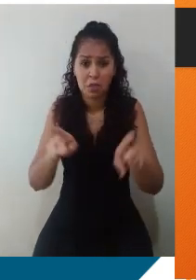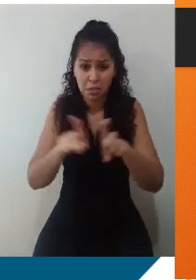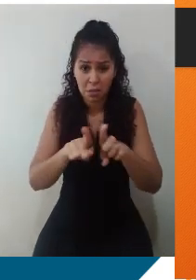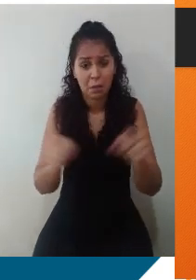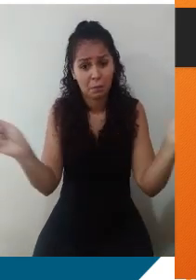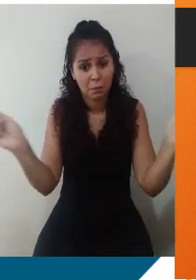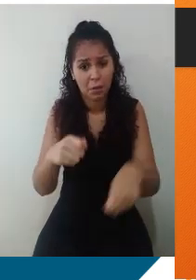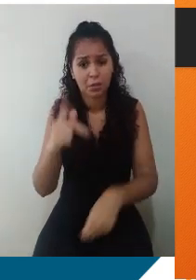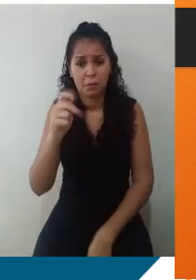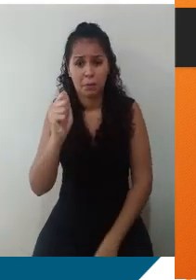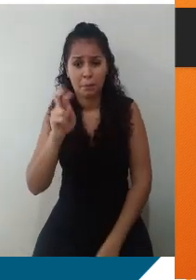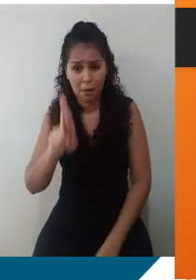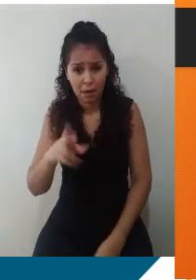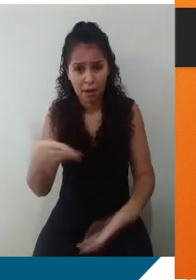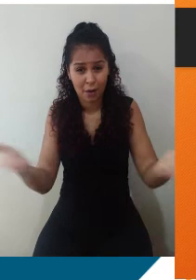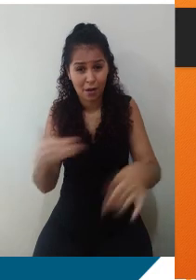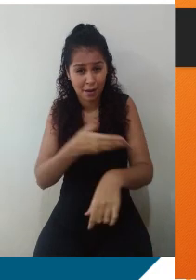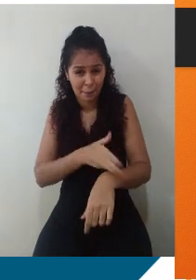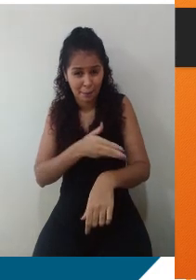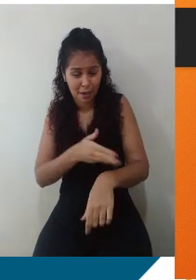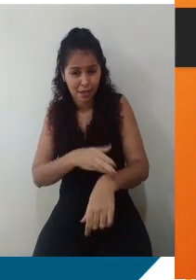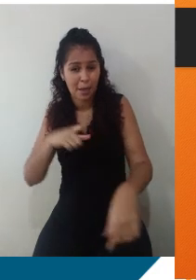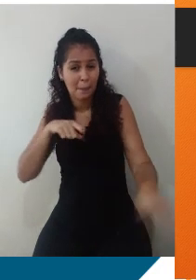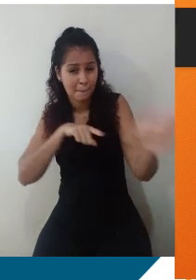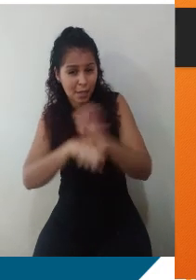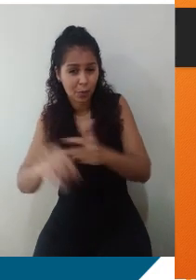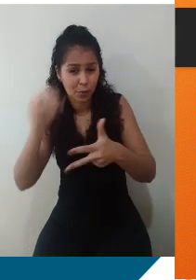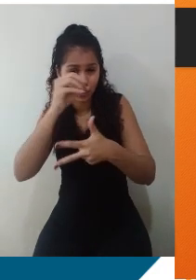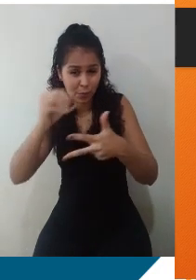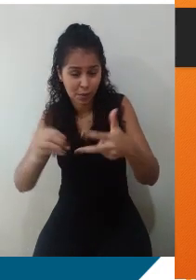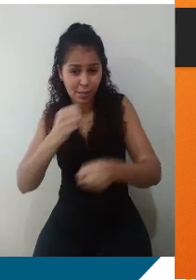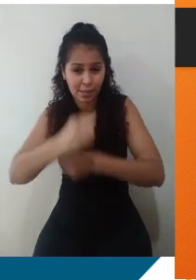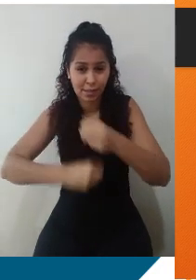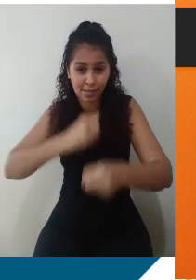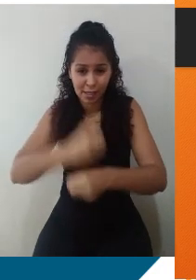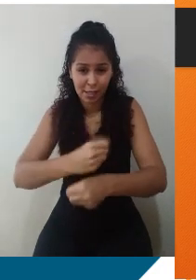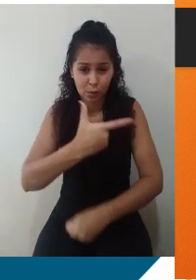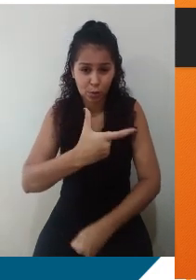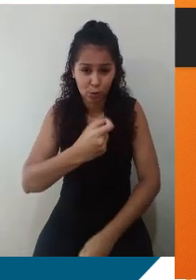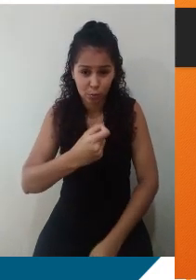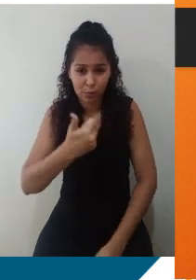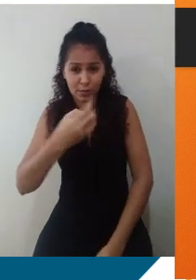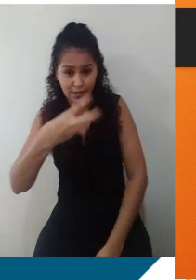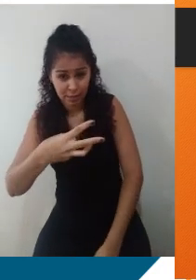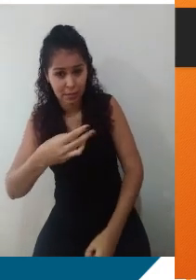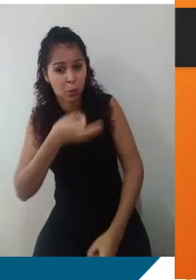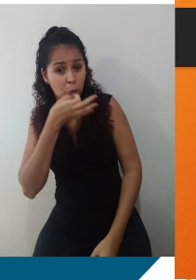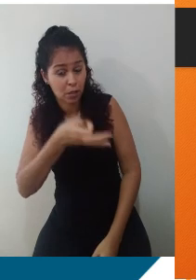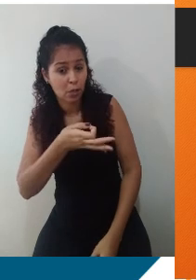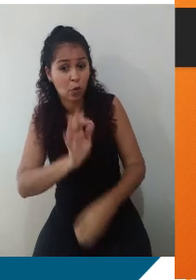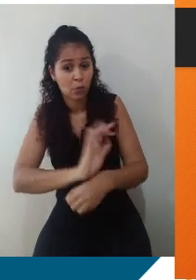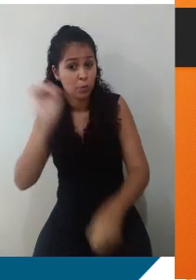par. O que você verá na prática a seguir numa questão do Enem de 2013. Eu sugiro que você pause o vídeo, leia